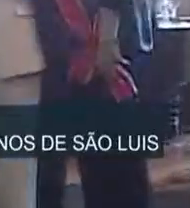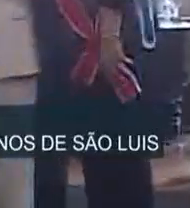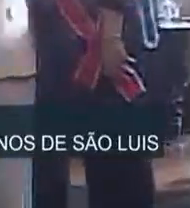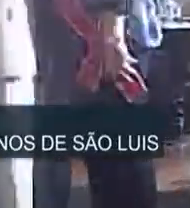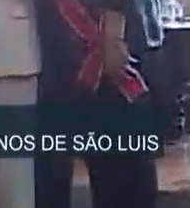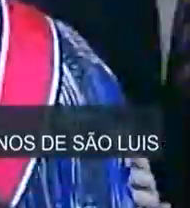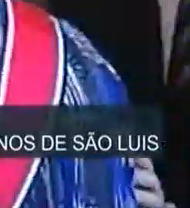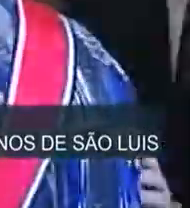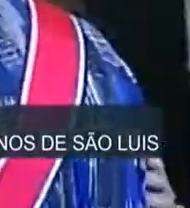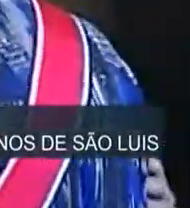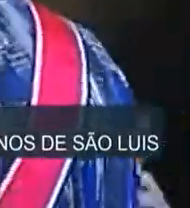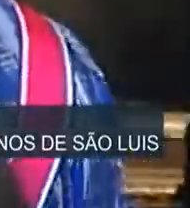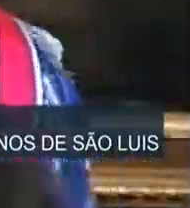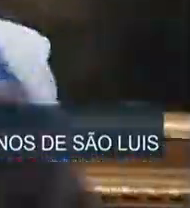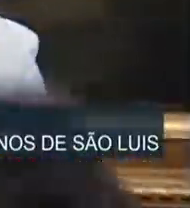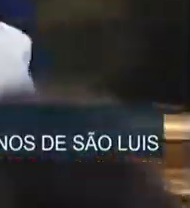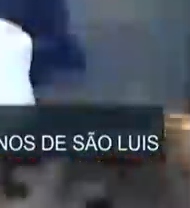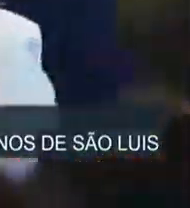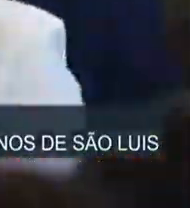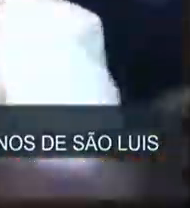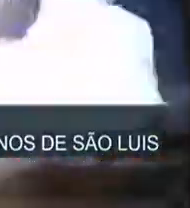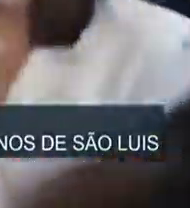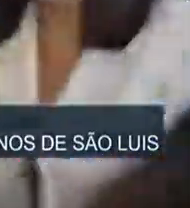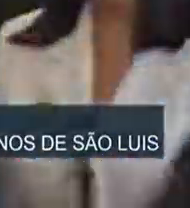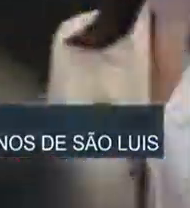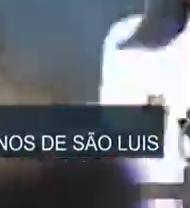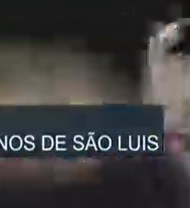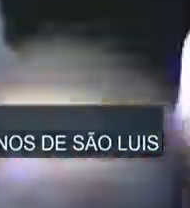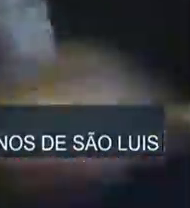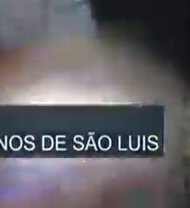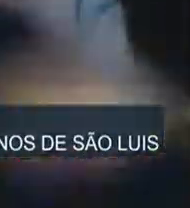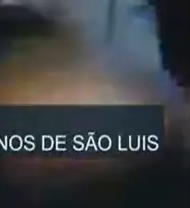Está encerrada esta cerimônia. Obrigado.